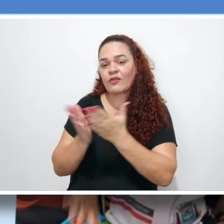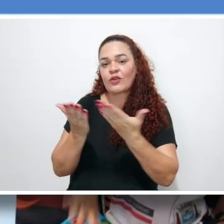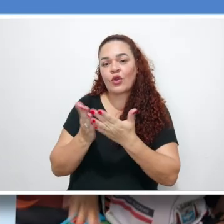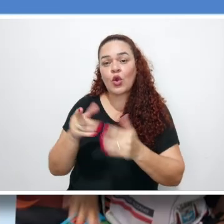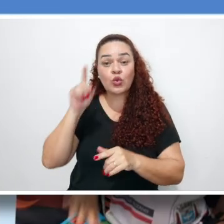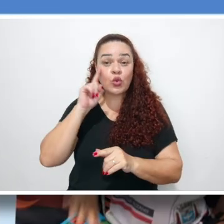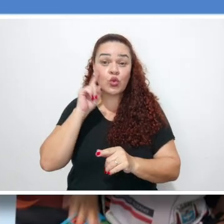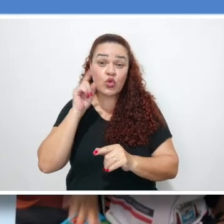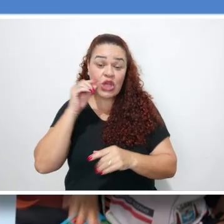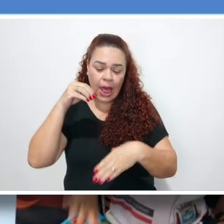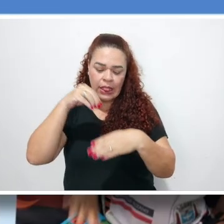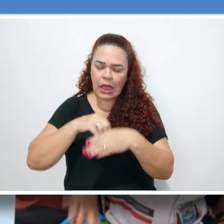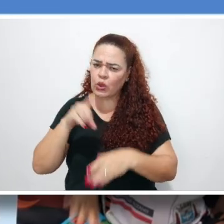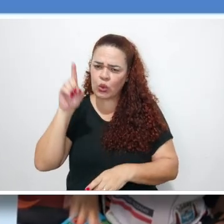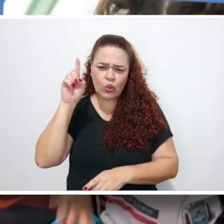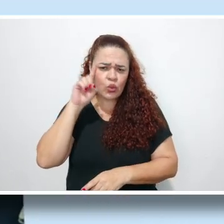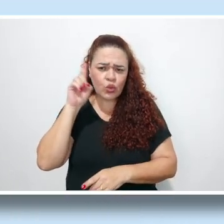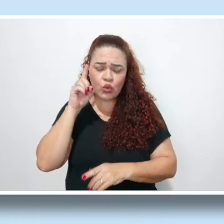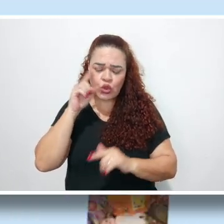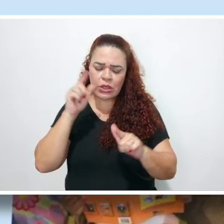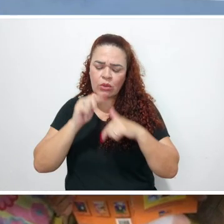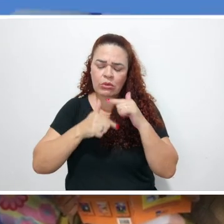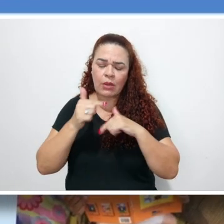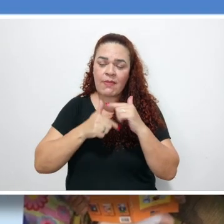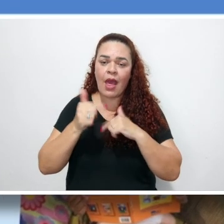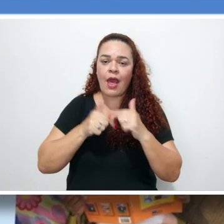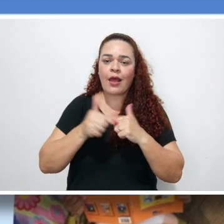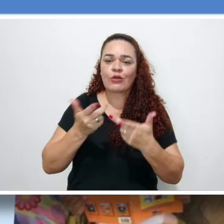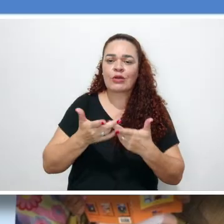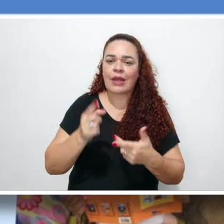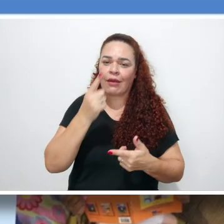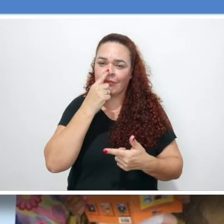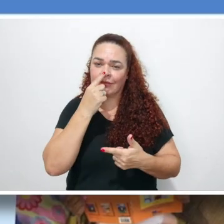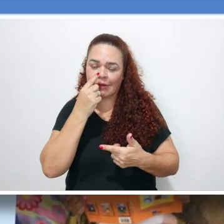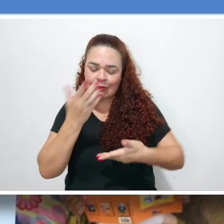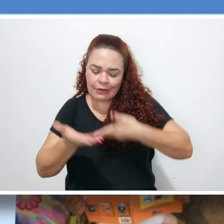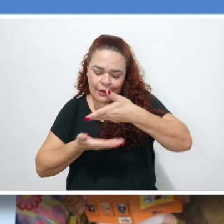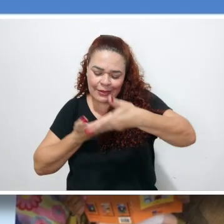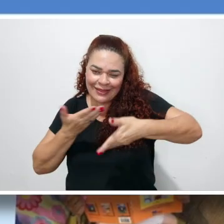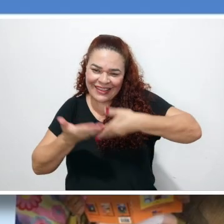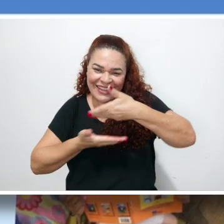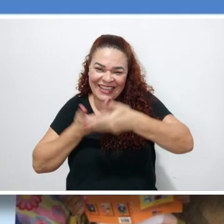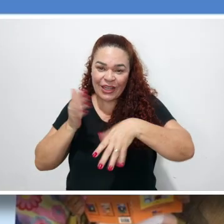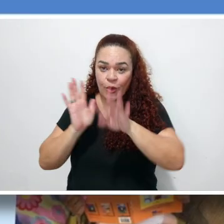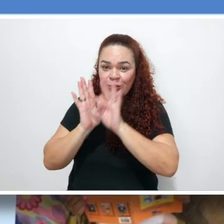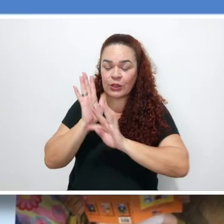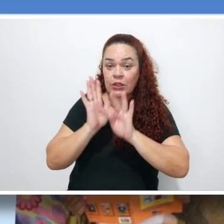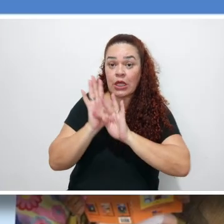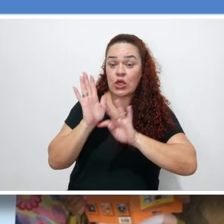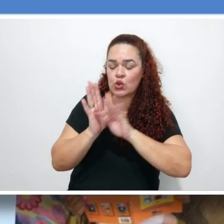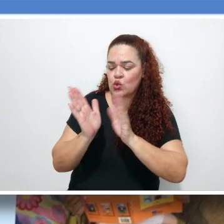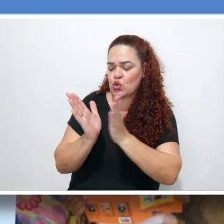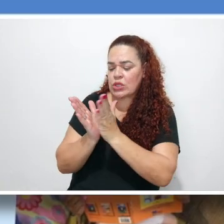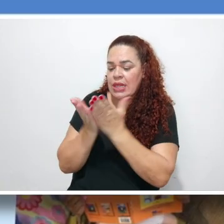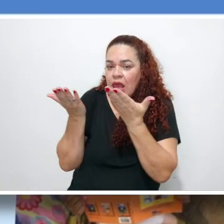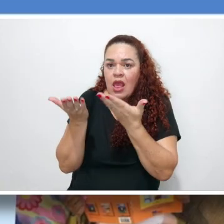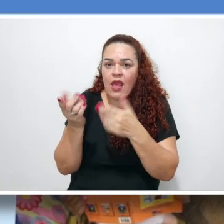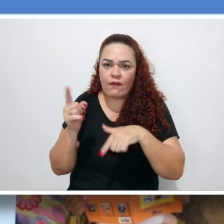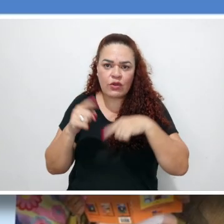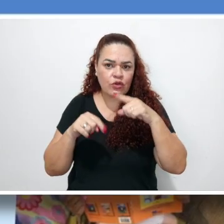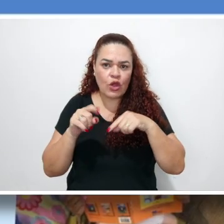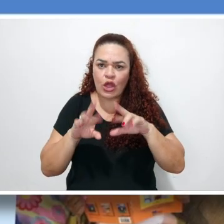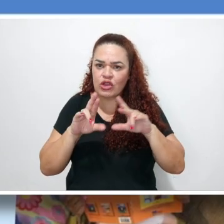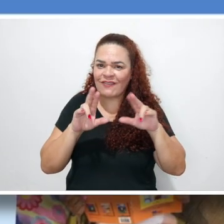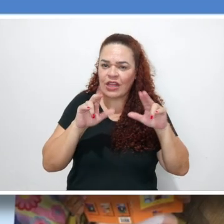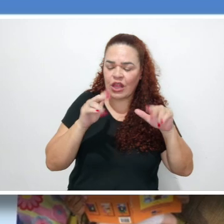As leituras diárias fazem parte do nosso cotidiano e as crianças vão criando o vínculo e a familiaridade com os textos. Os livros